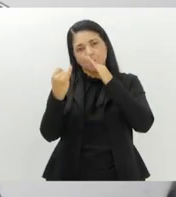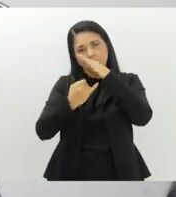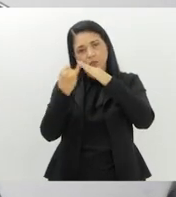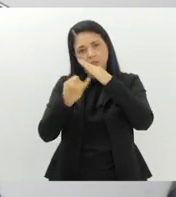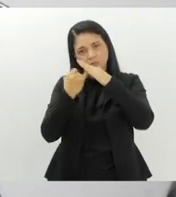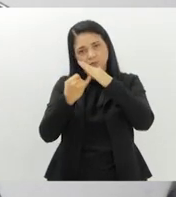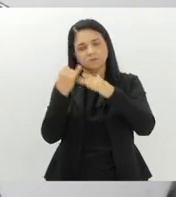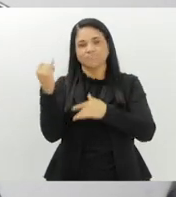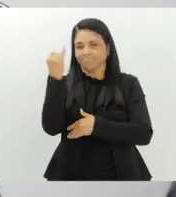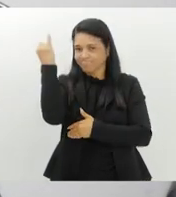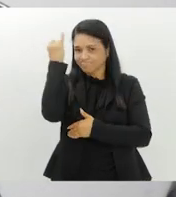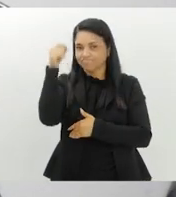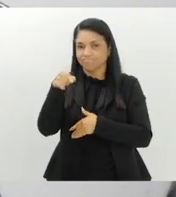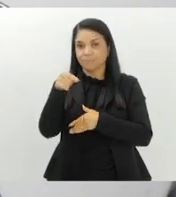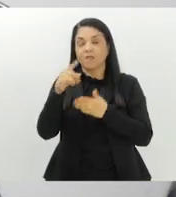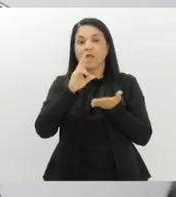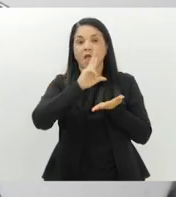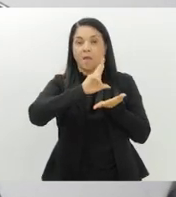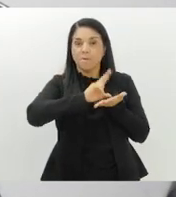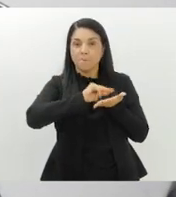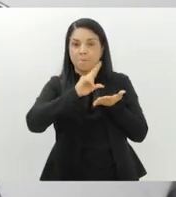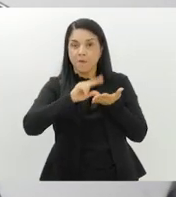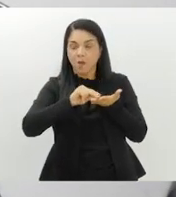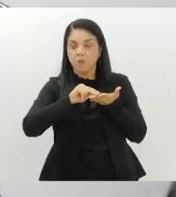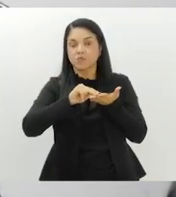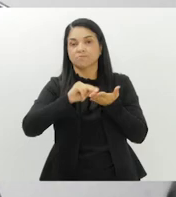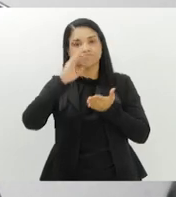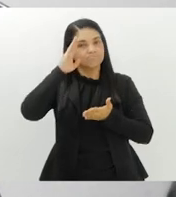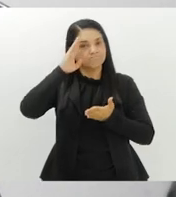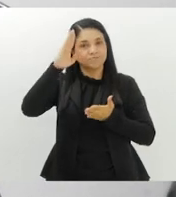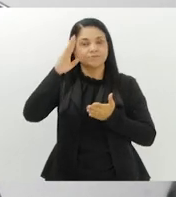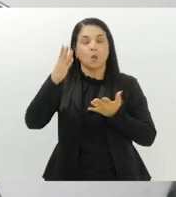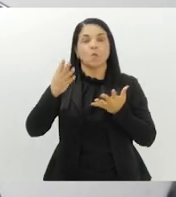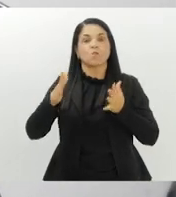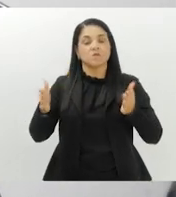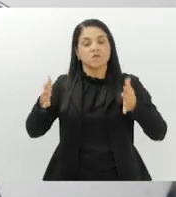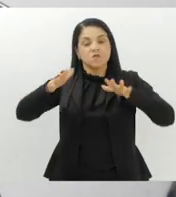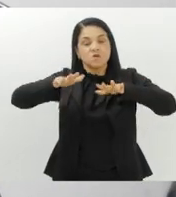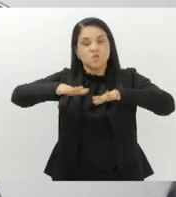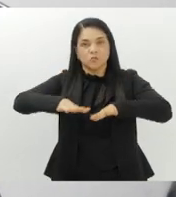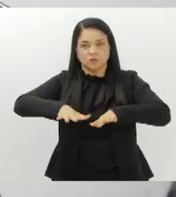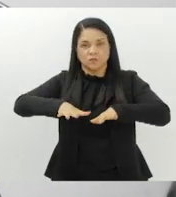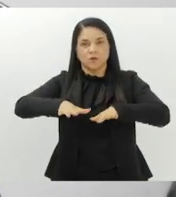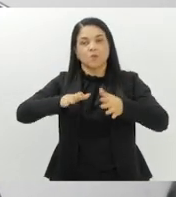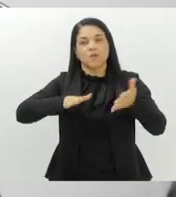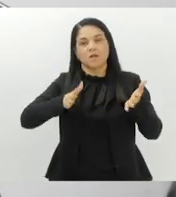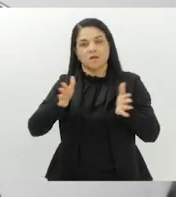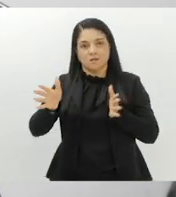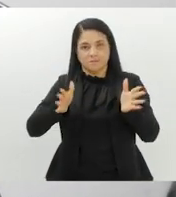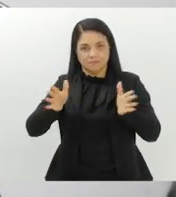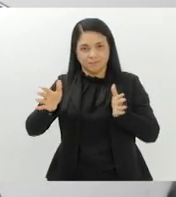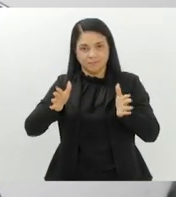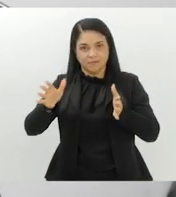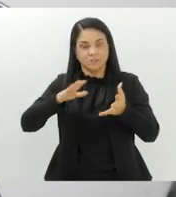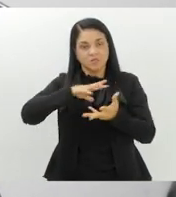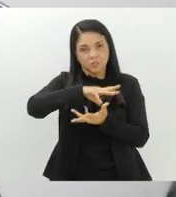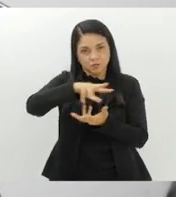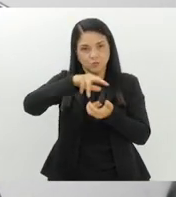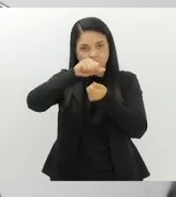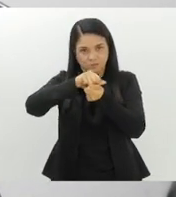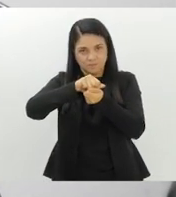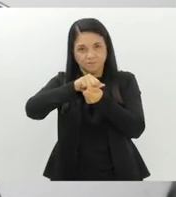e uma das pautas também do Instituto foi a questão da inclusão, acessibilidade e a